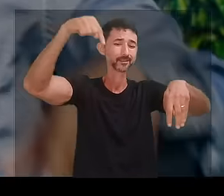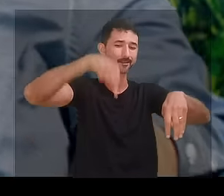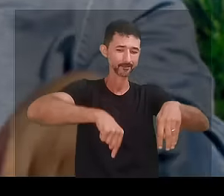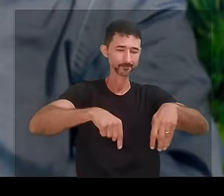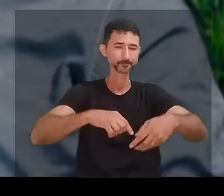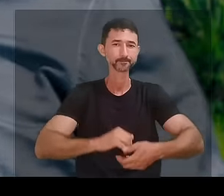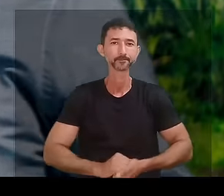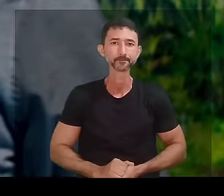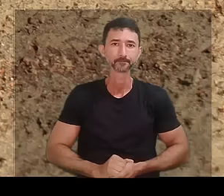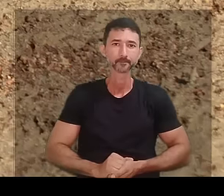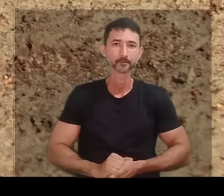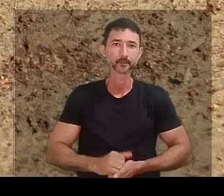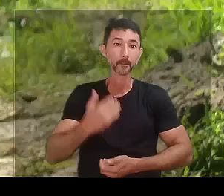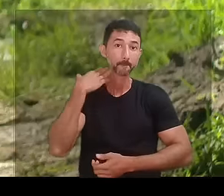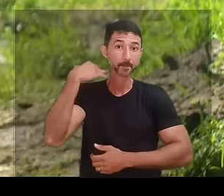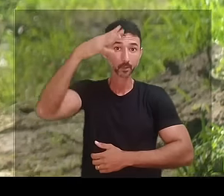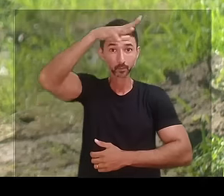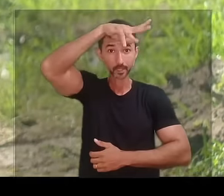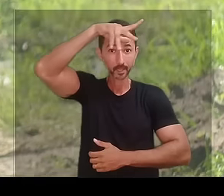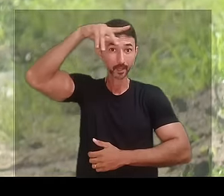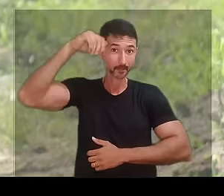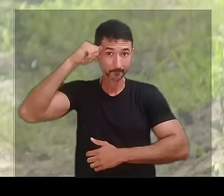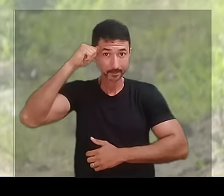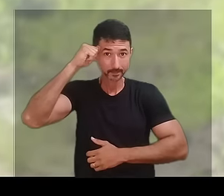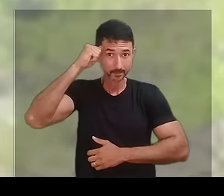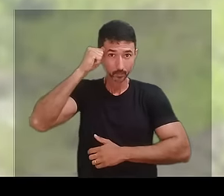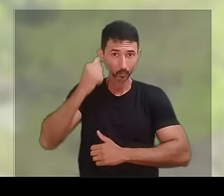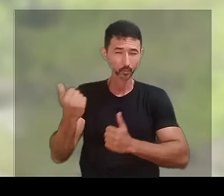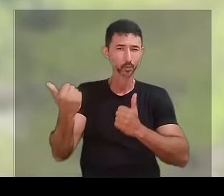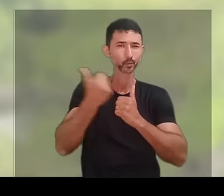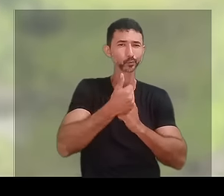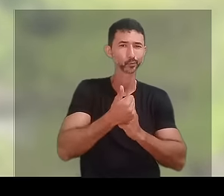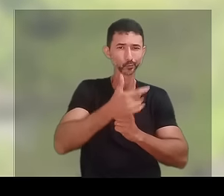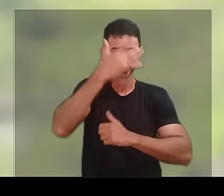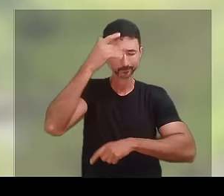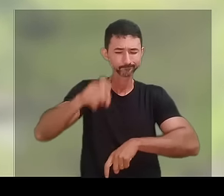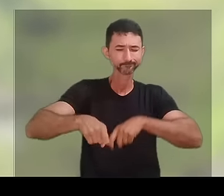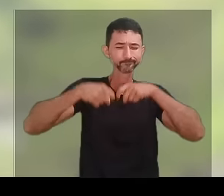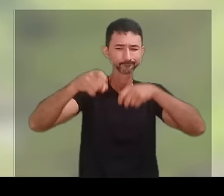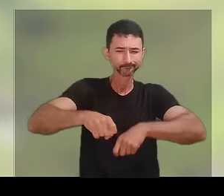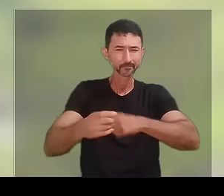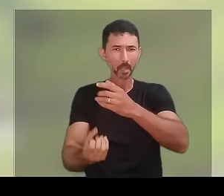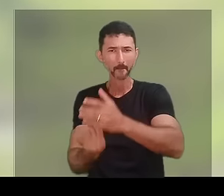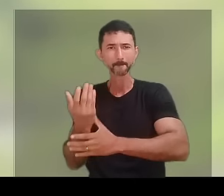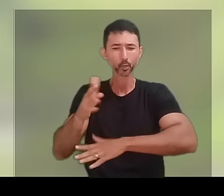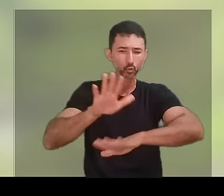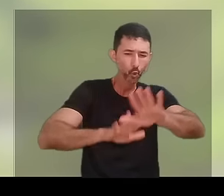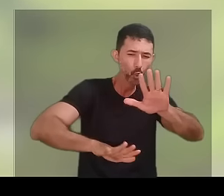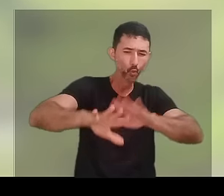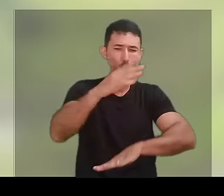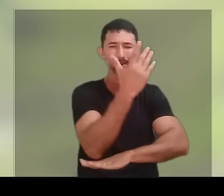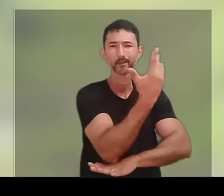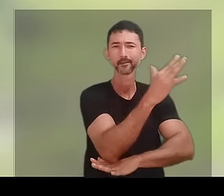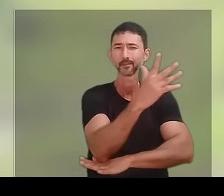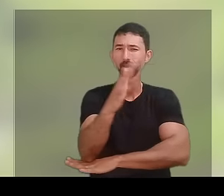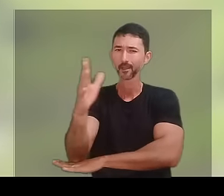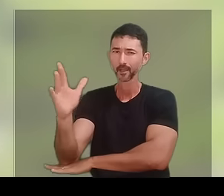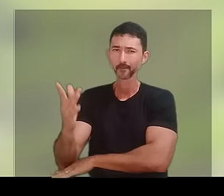aquela cerca era bem aqui. Banco da Amazônia, atendendo do pequeno ao grande, da safra à